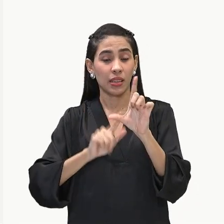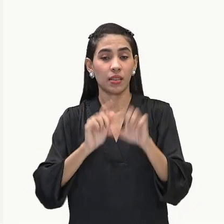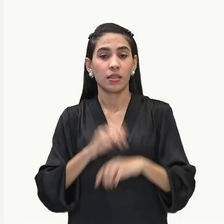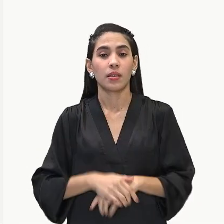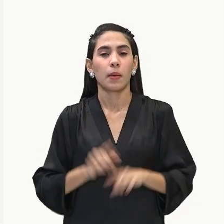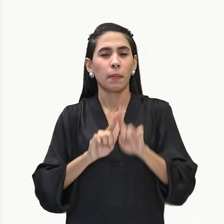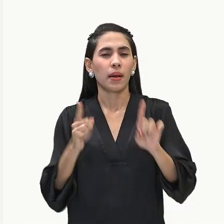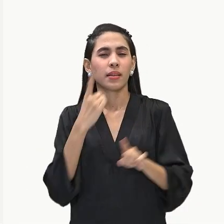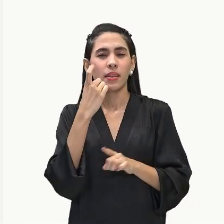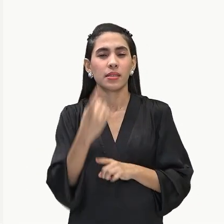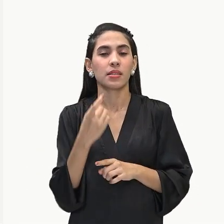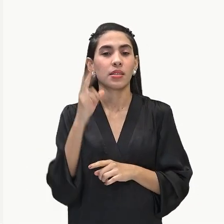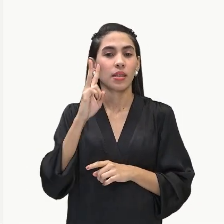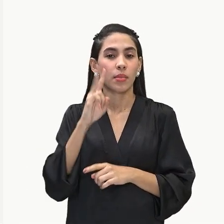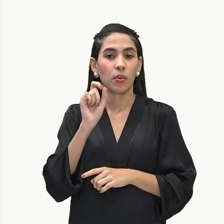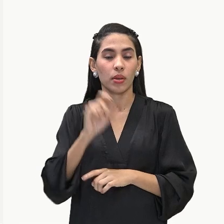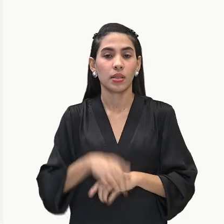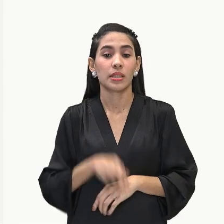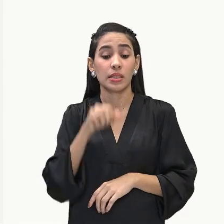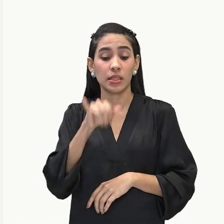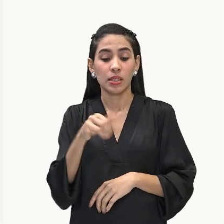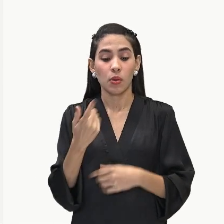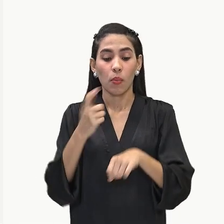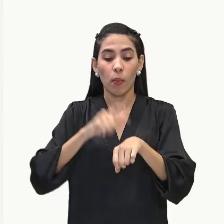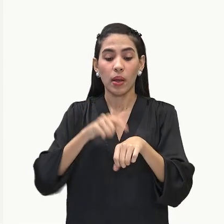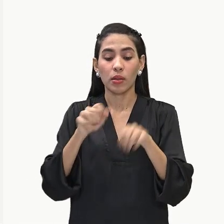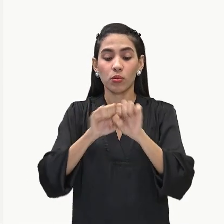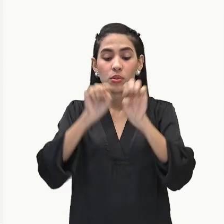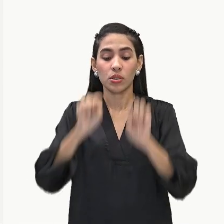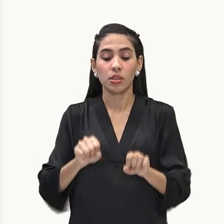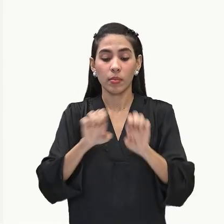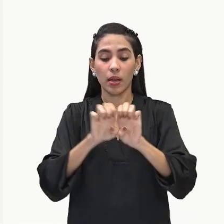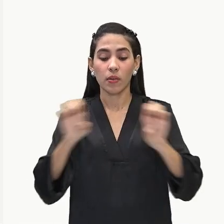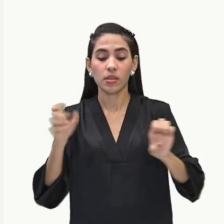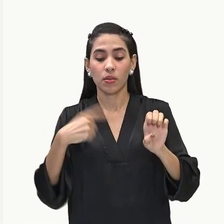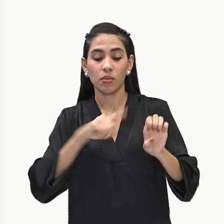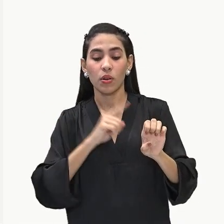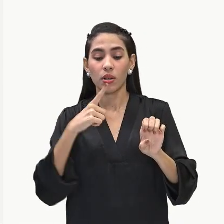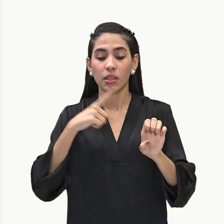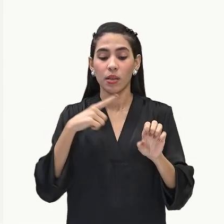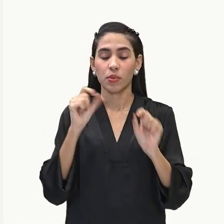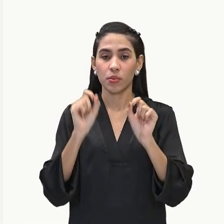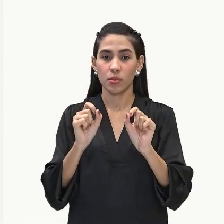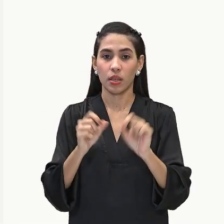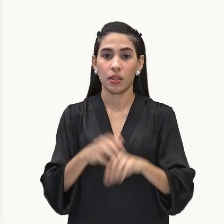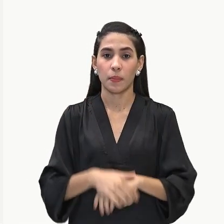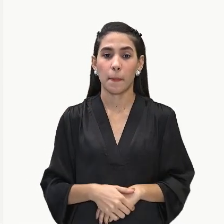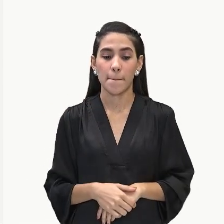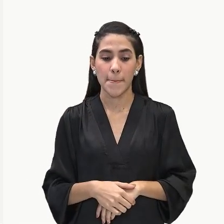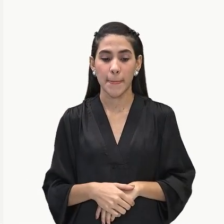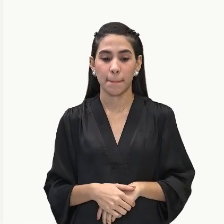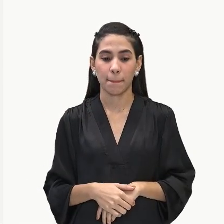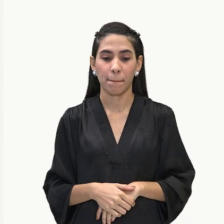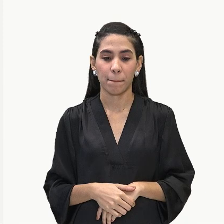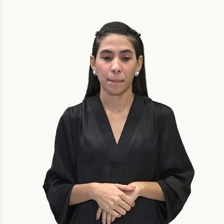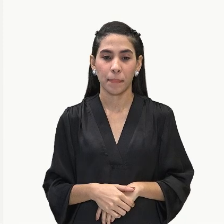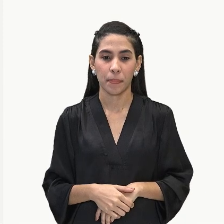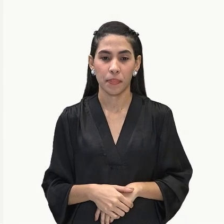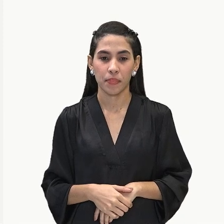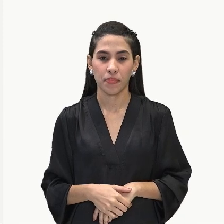que quando nós estamos indicando um sistema de equação, nós temos que abrigar essas duas